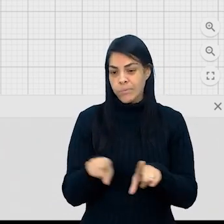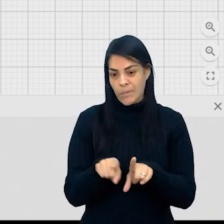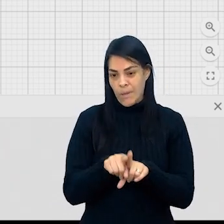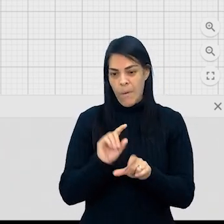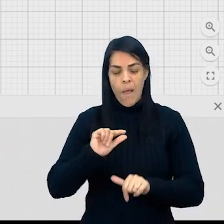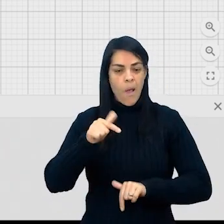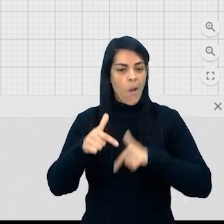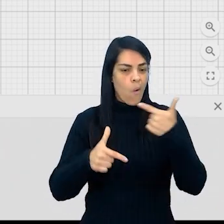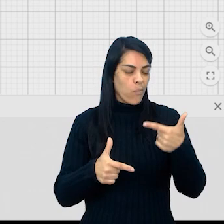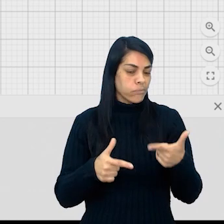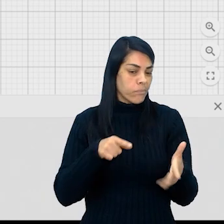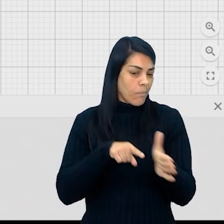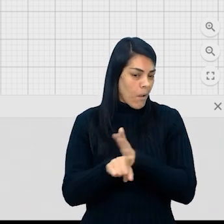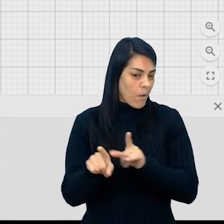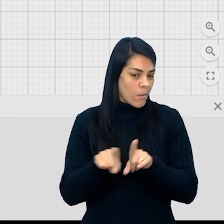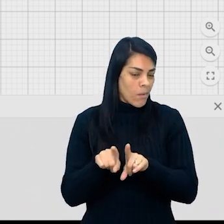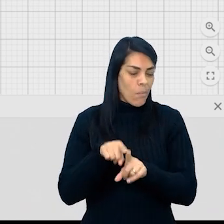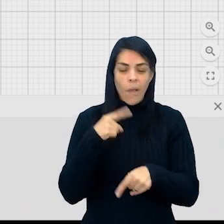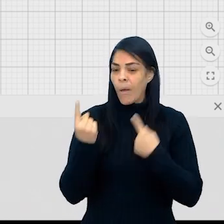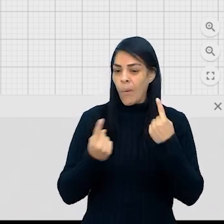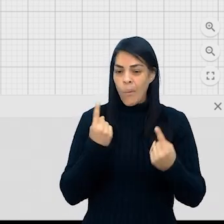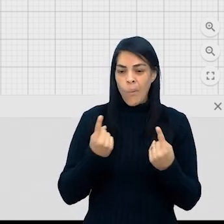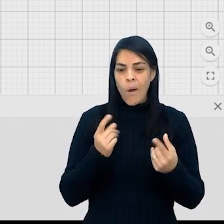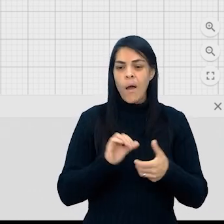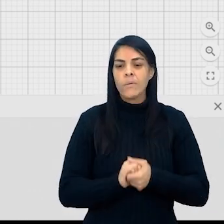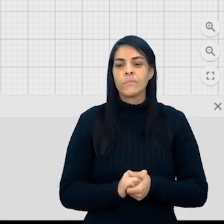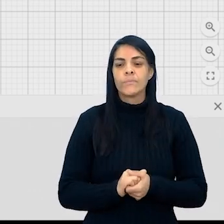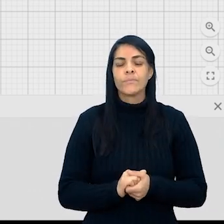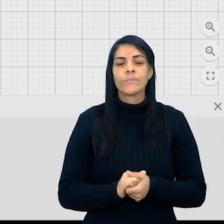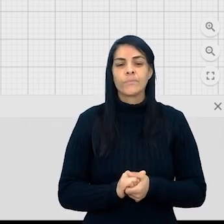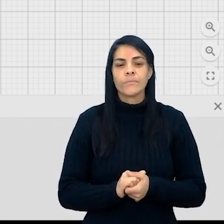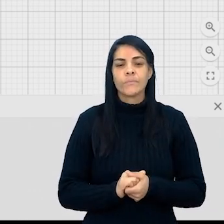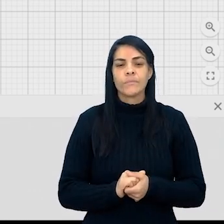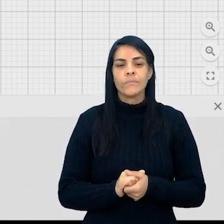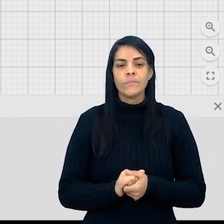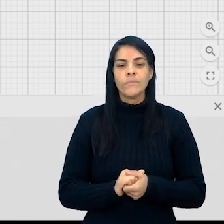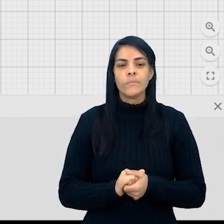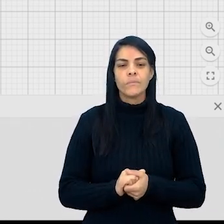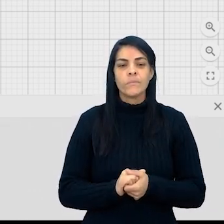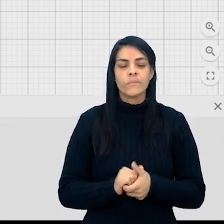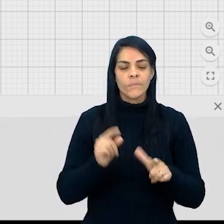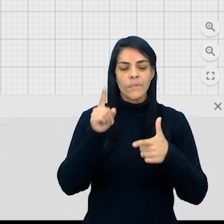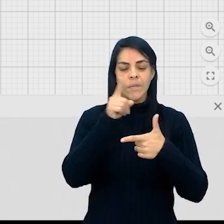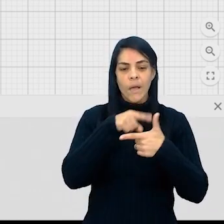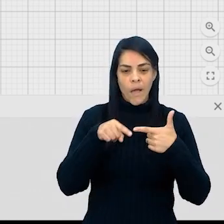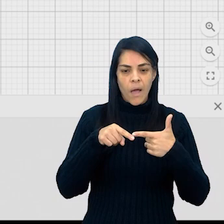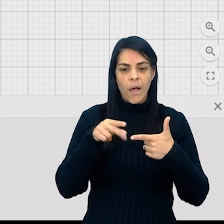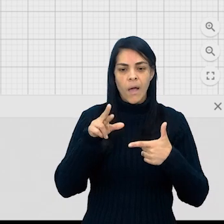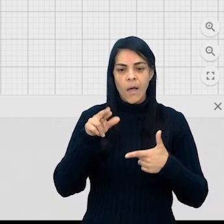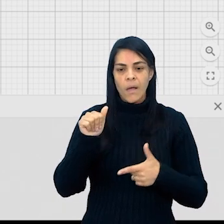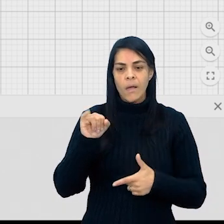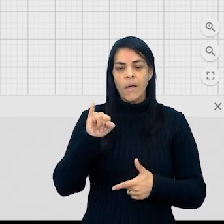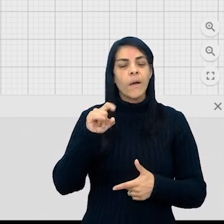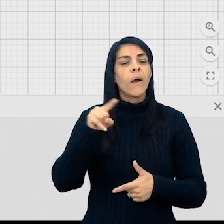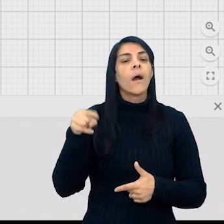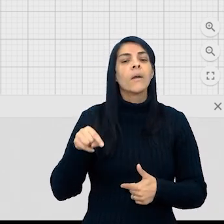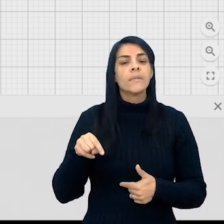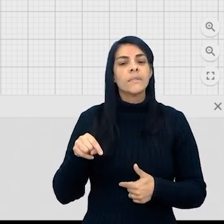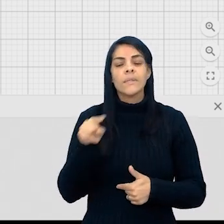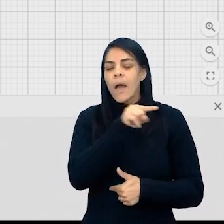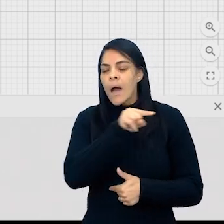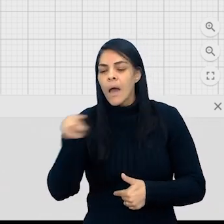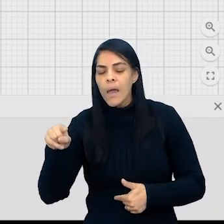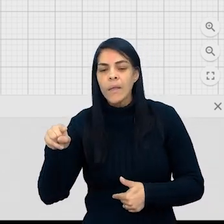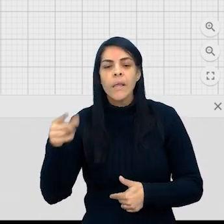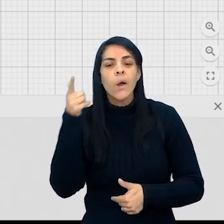outras questões, por exemplo, quais são ou qual é a raiz dessa função, né? Ou seja, onde essa reta